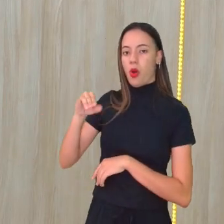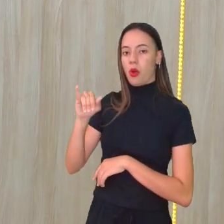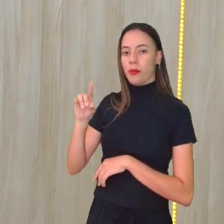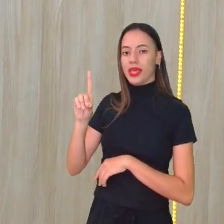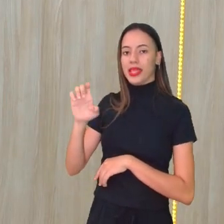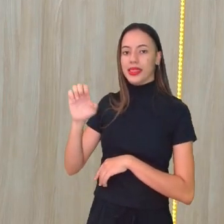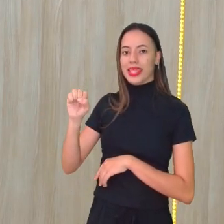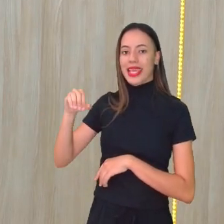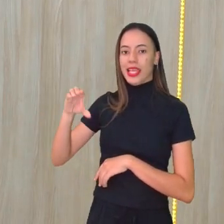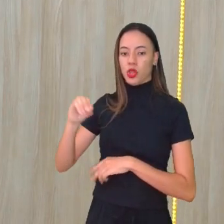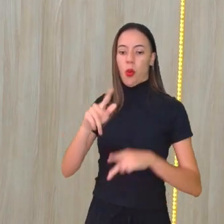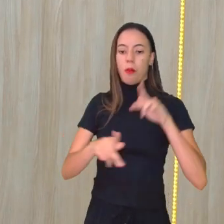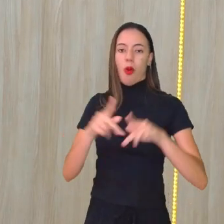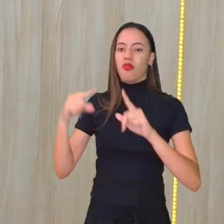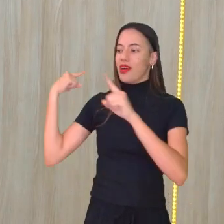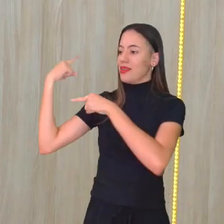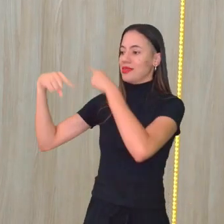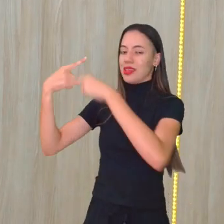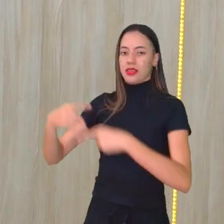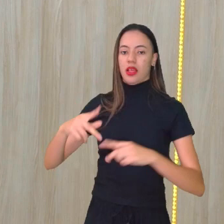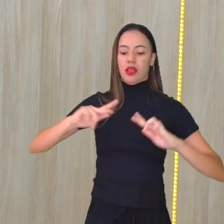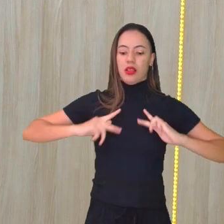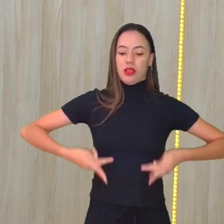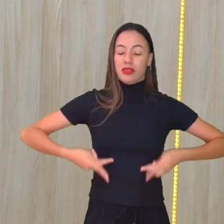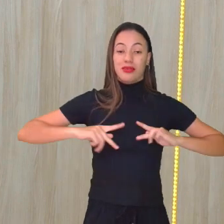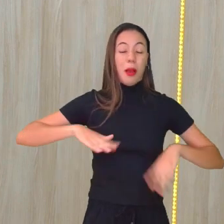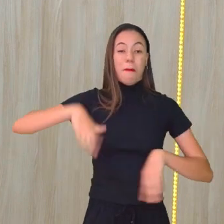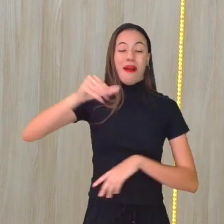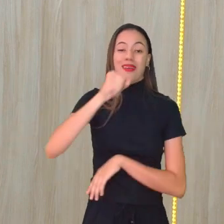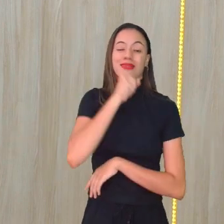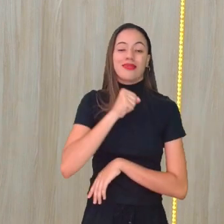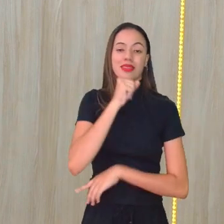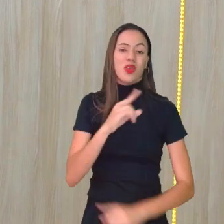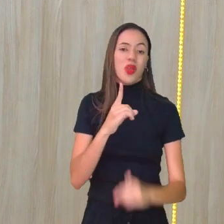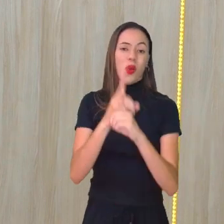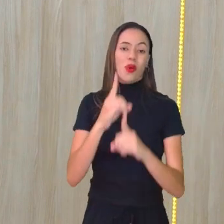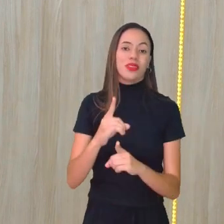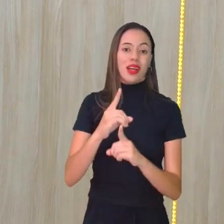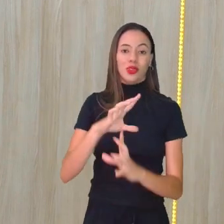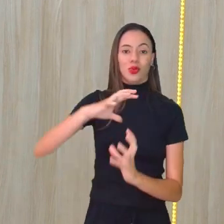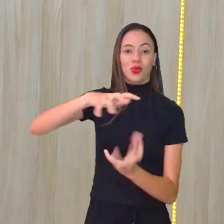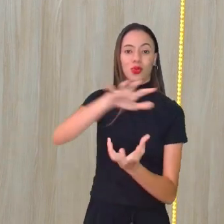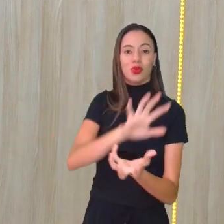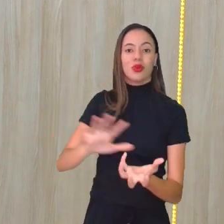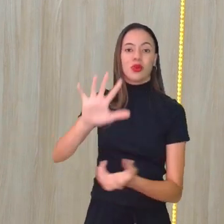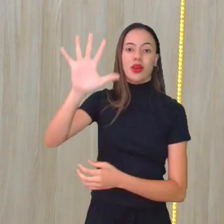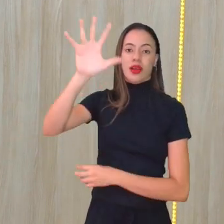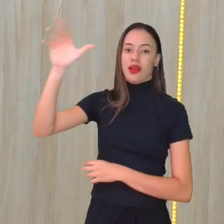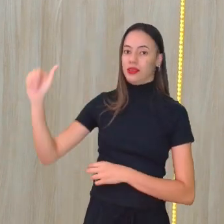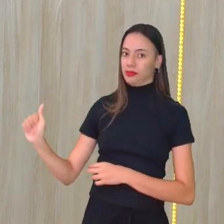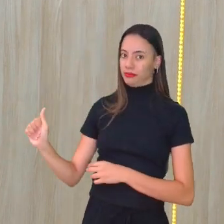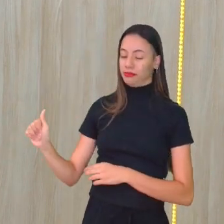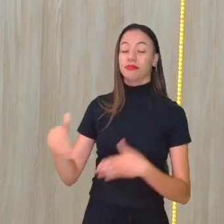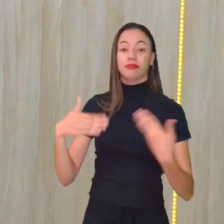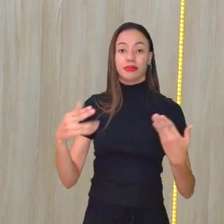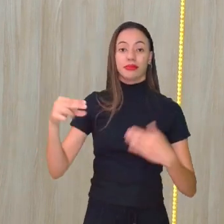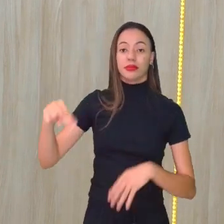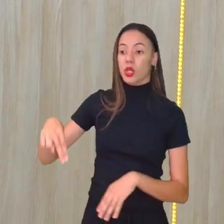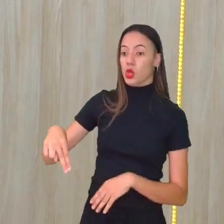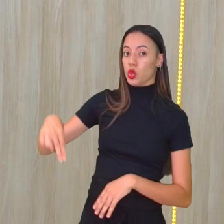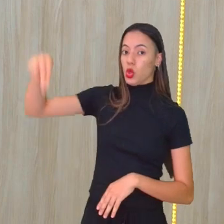humanos, mais antigos foram encontrados no continente africano. Então o que a gente sabe é que ao norte,